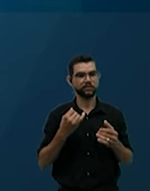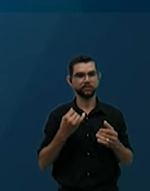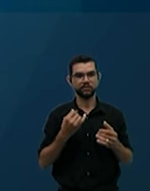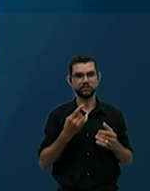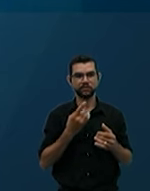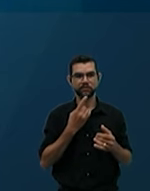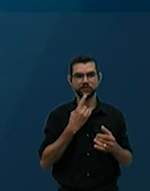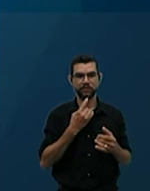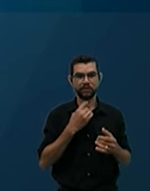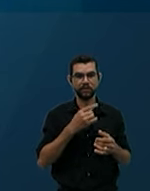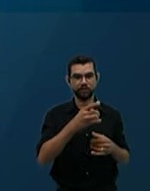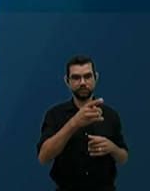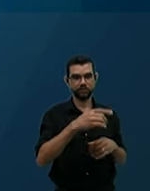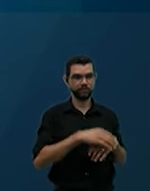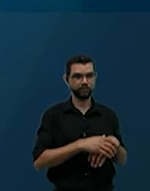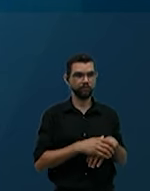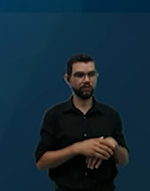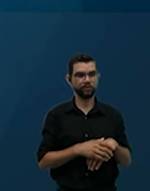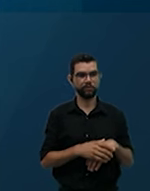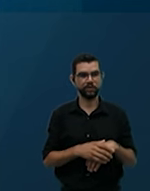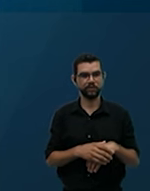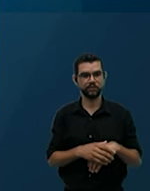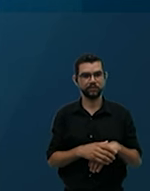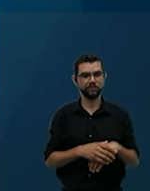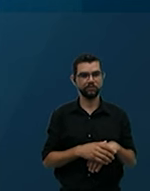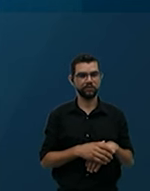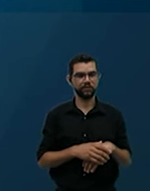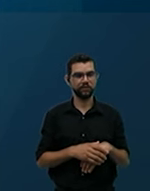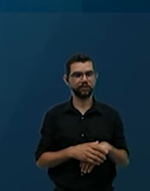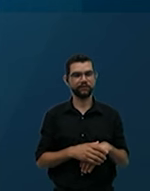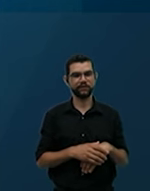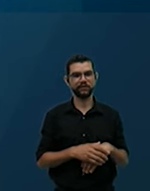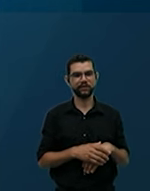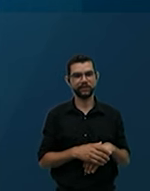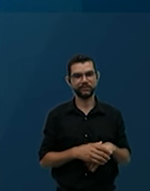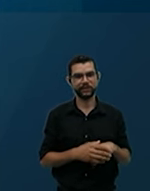limitações, né? E eu acho que